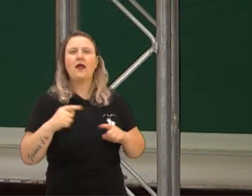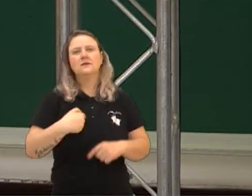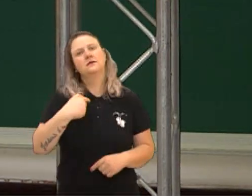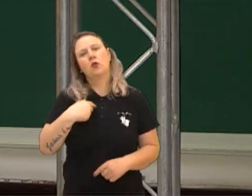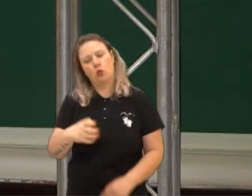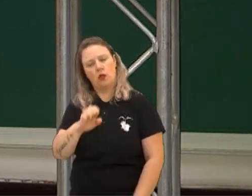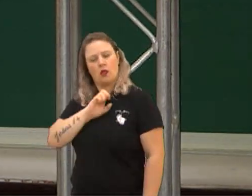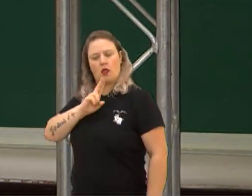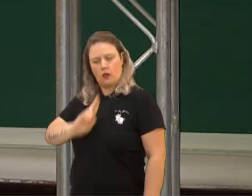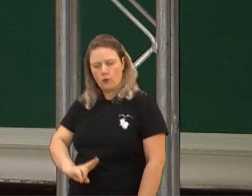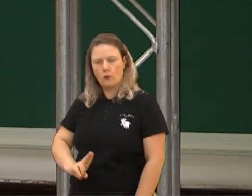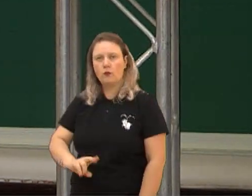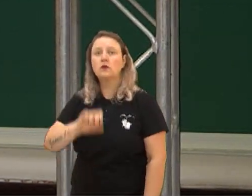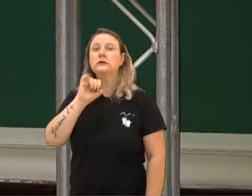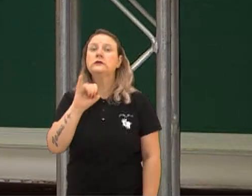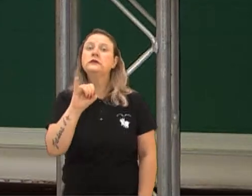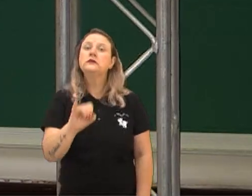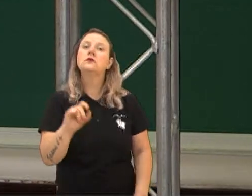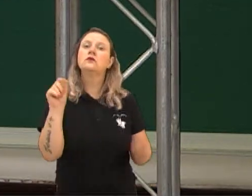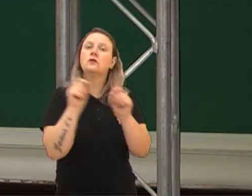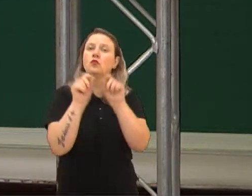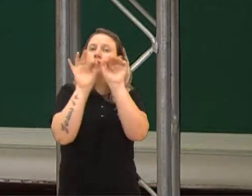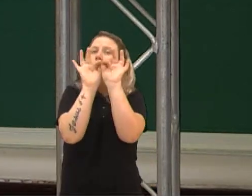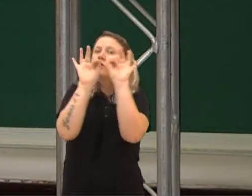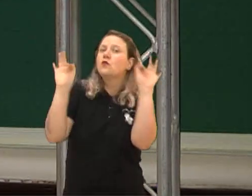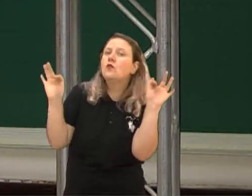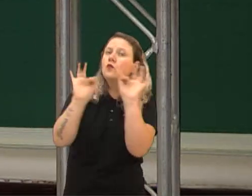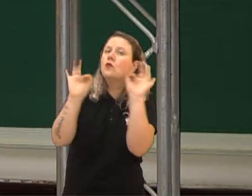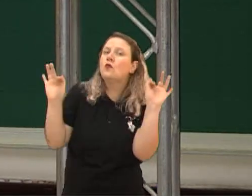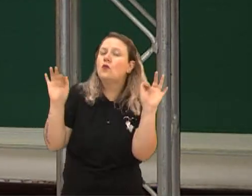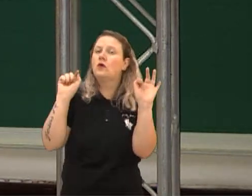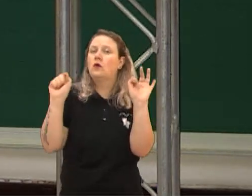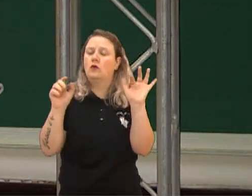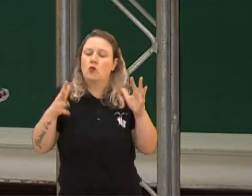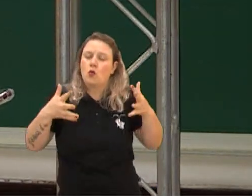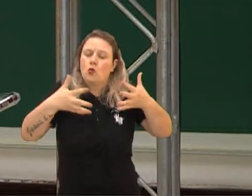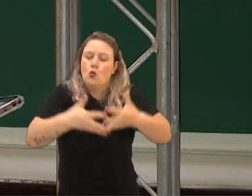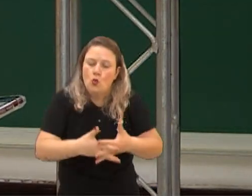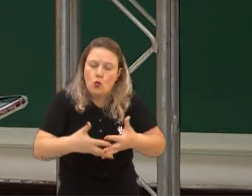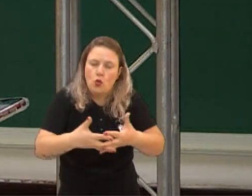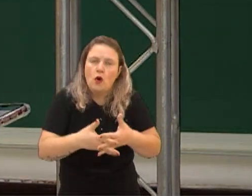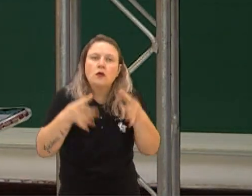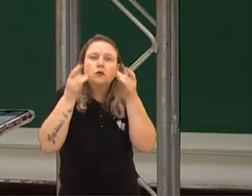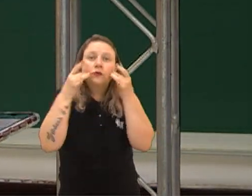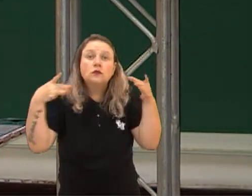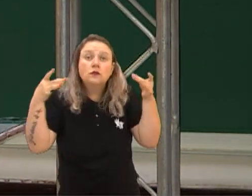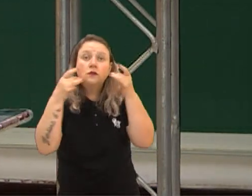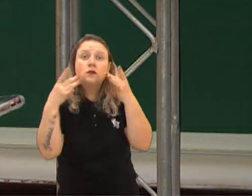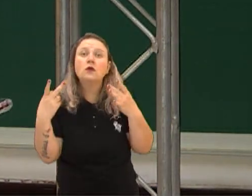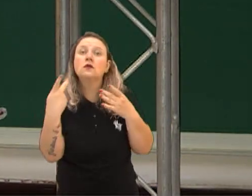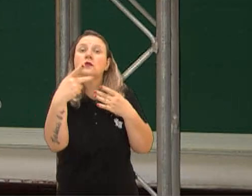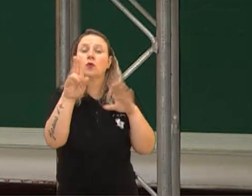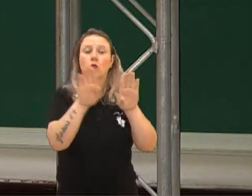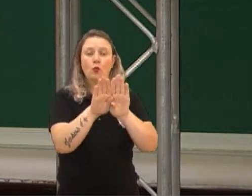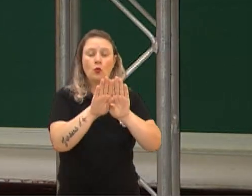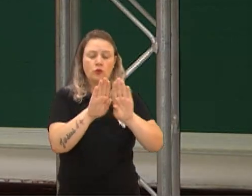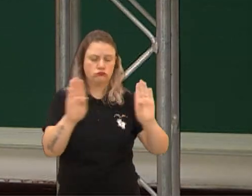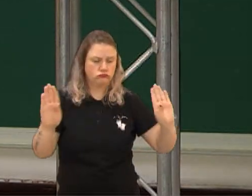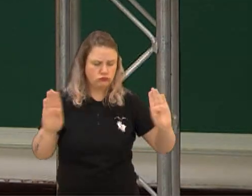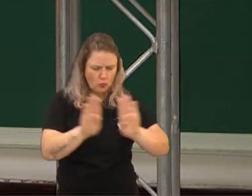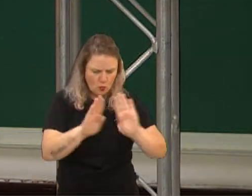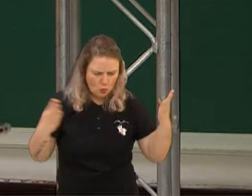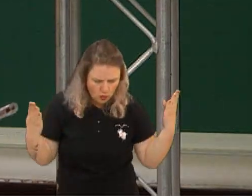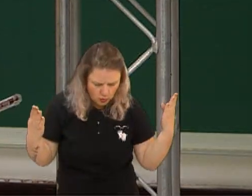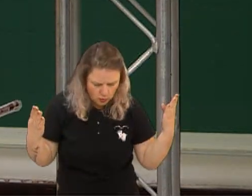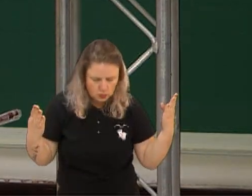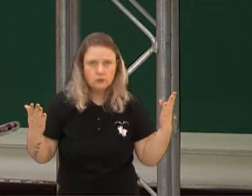de eu. Ou se eu fizer a frase, colocamos uma cesta com gatinhos na sua porta. Quem colocamos? Eu sei que é